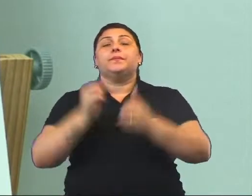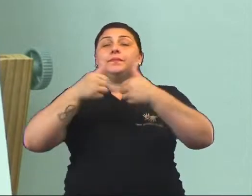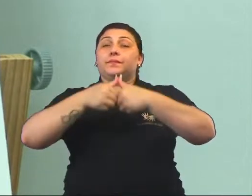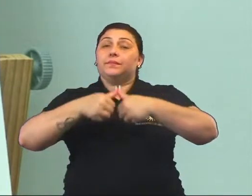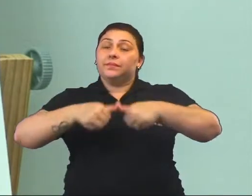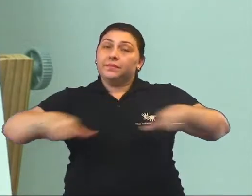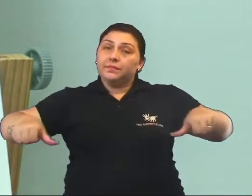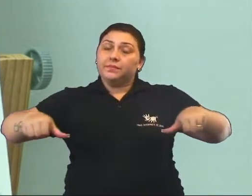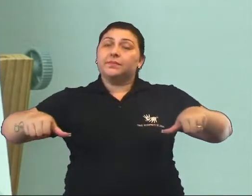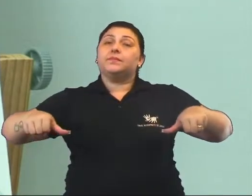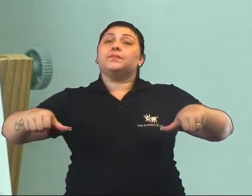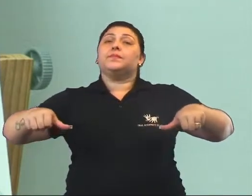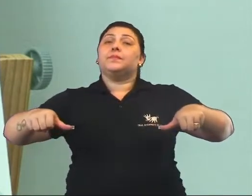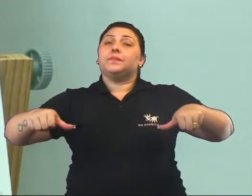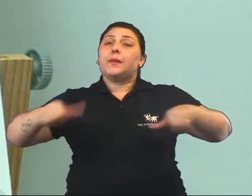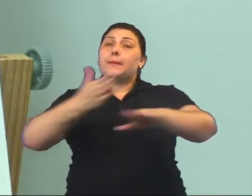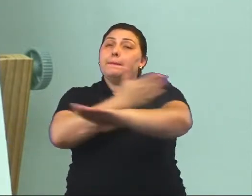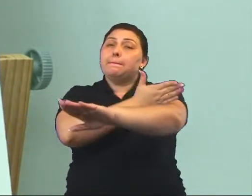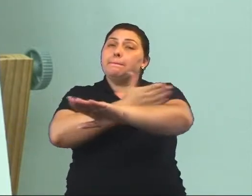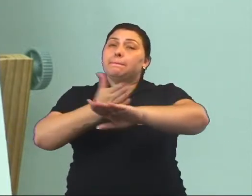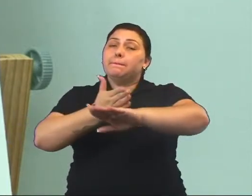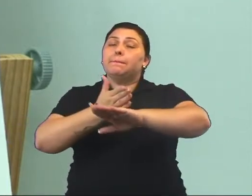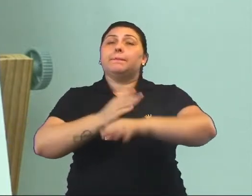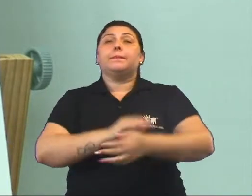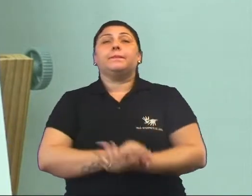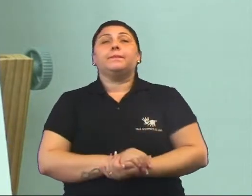fita adesiva transparente,